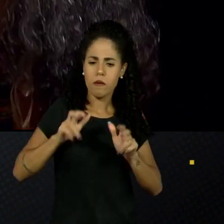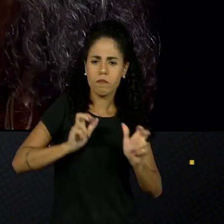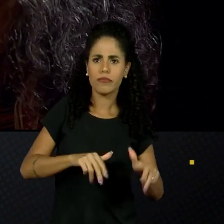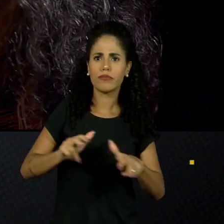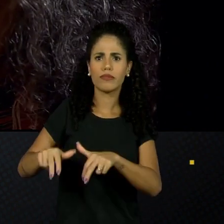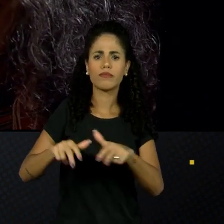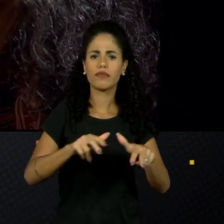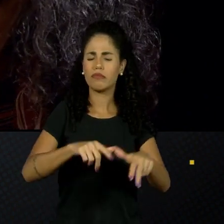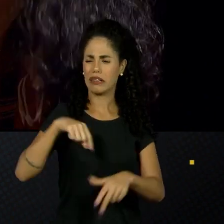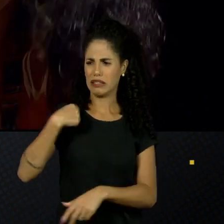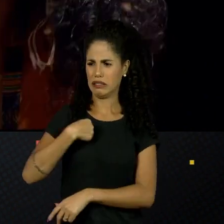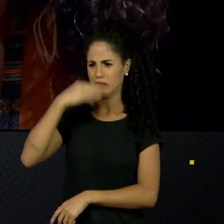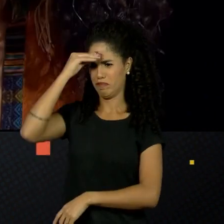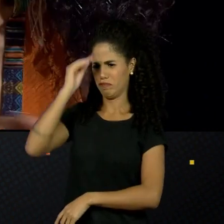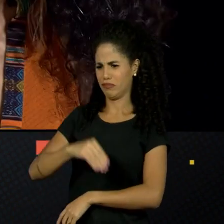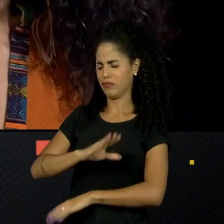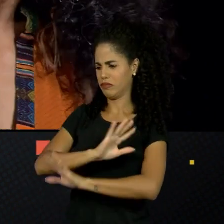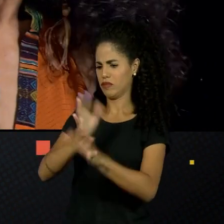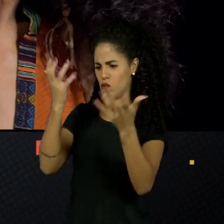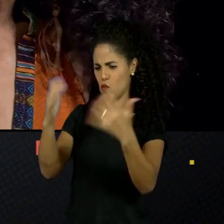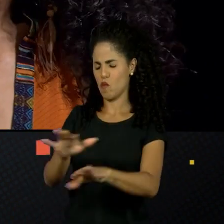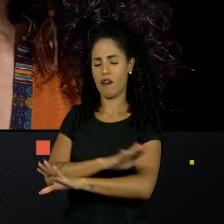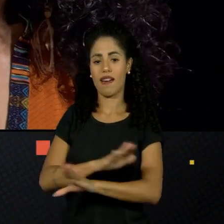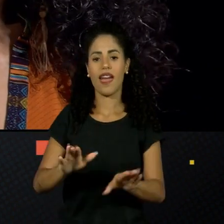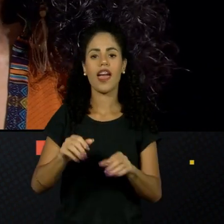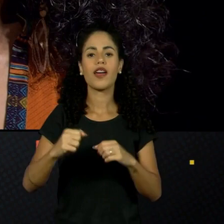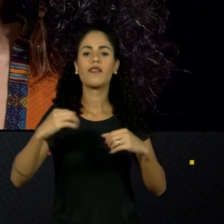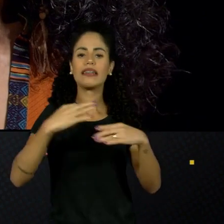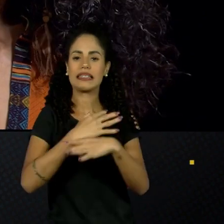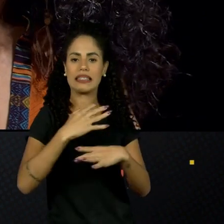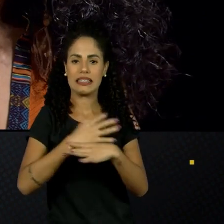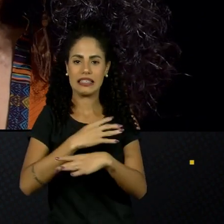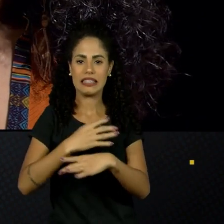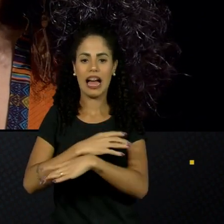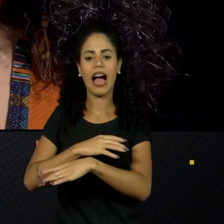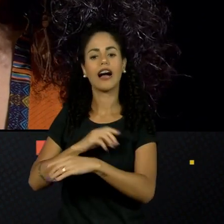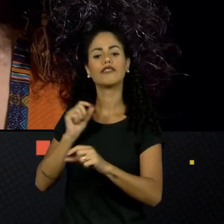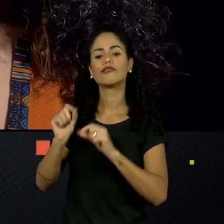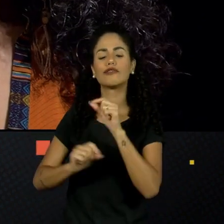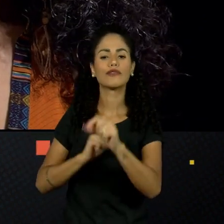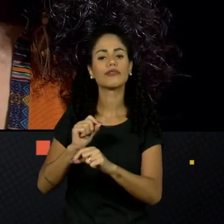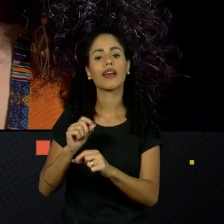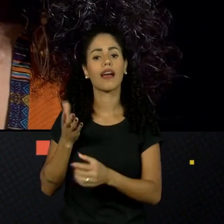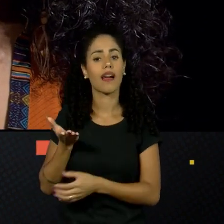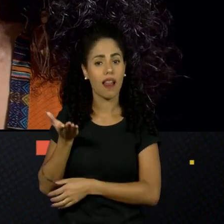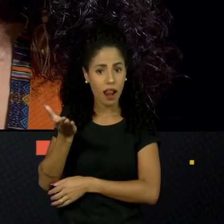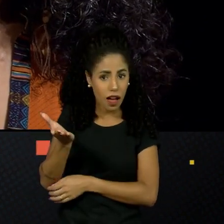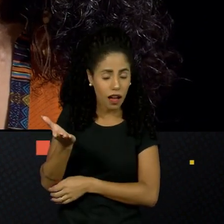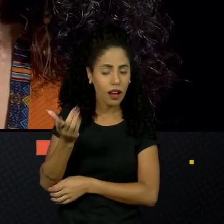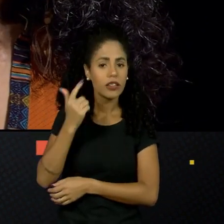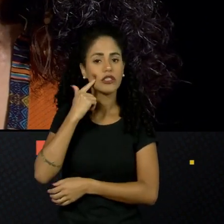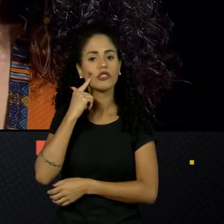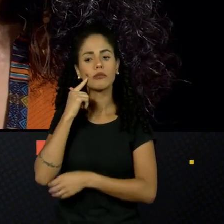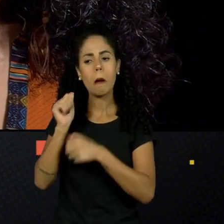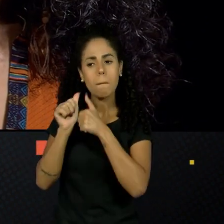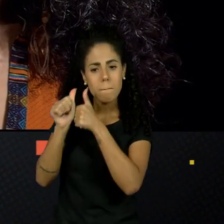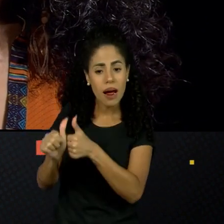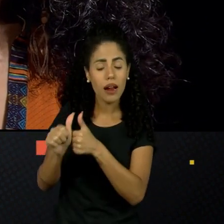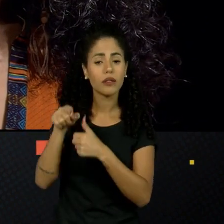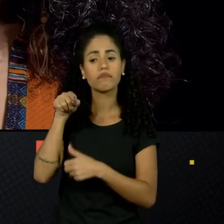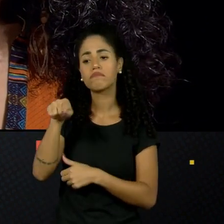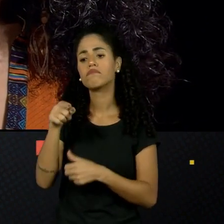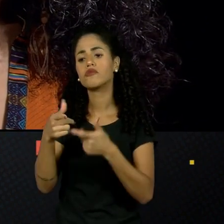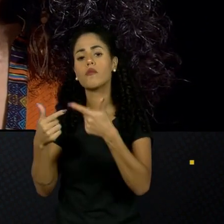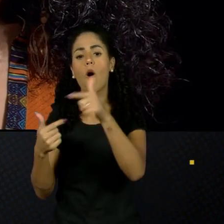35. E a gente passou numa cidade, Santa Rosa alguma coisa, perto de São João da Boa Vista. E aí a